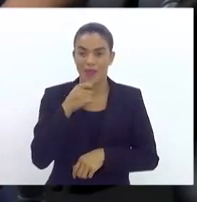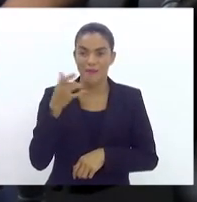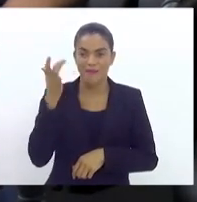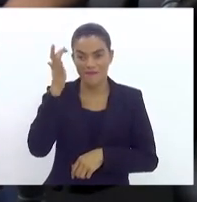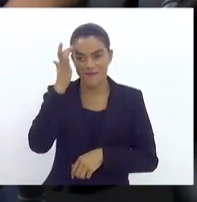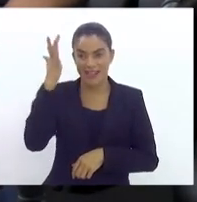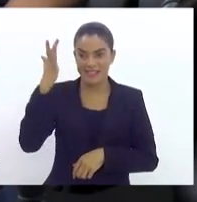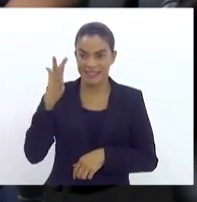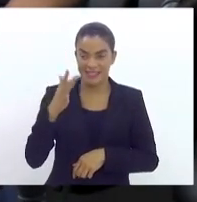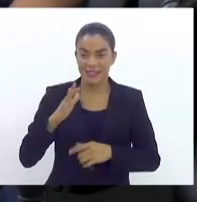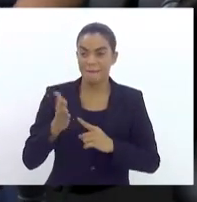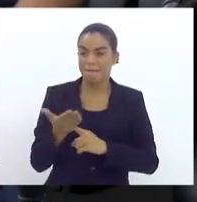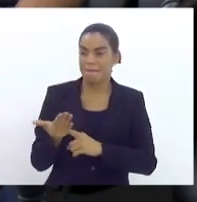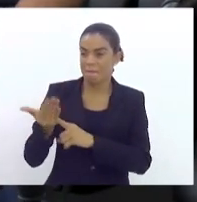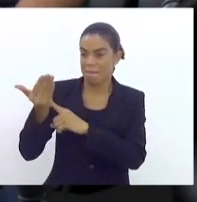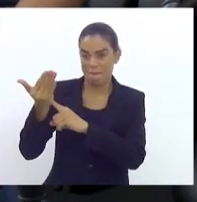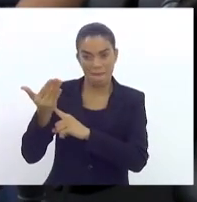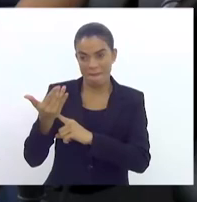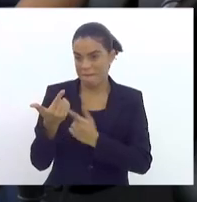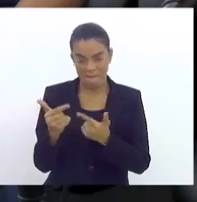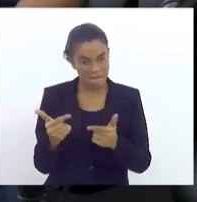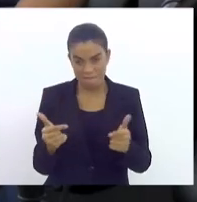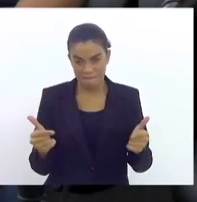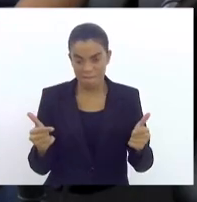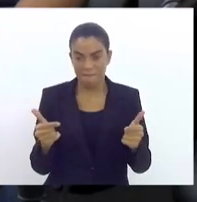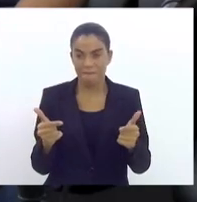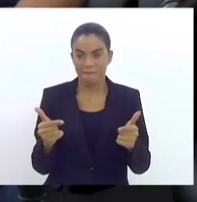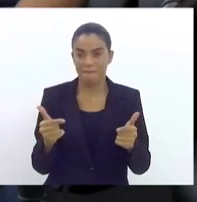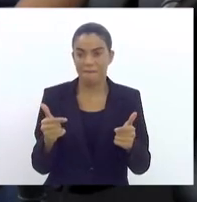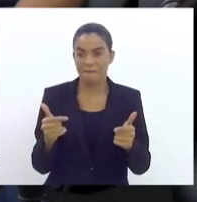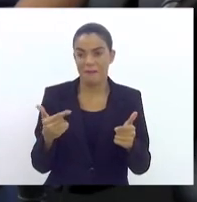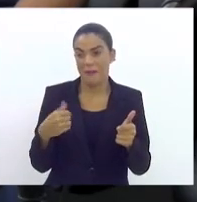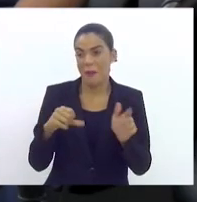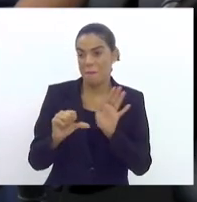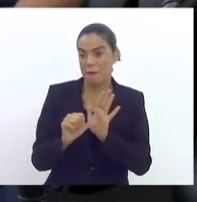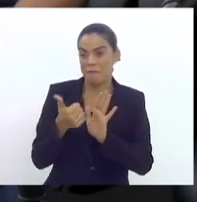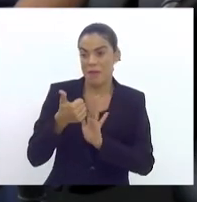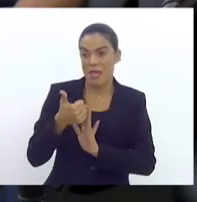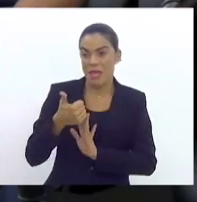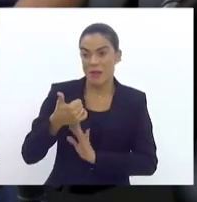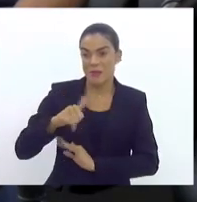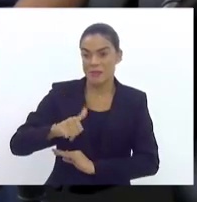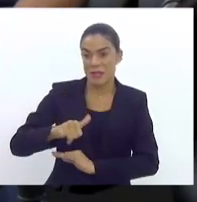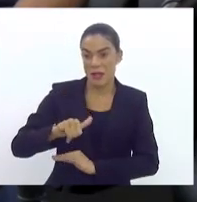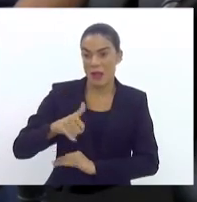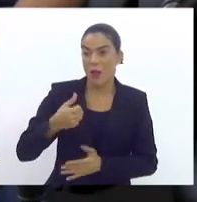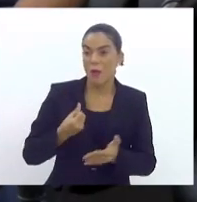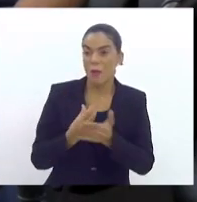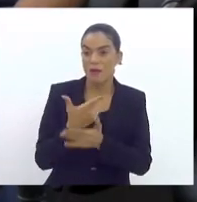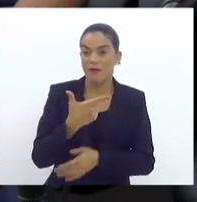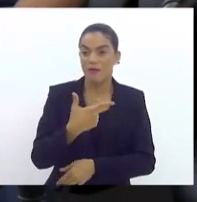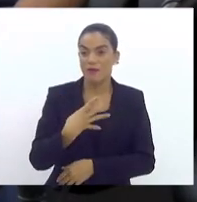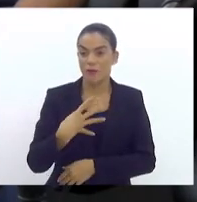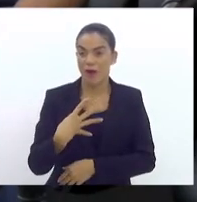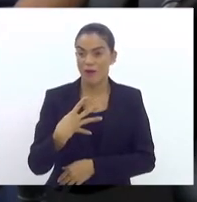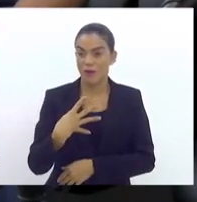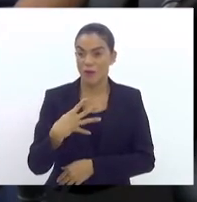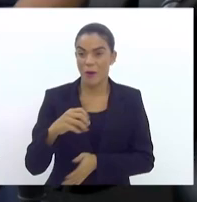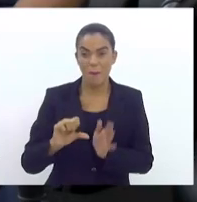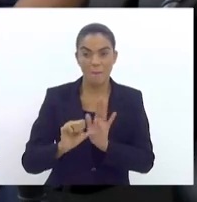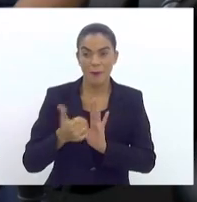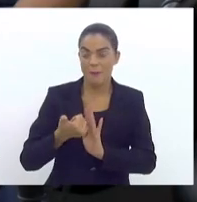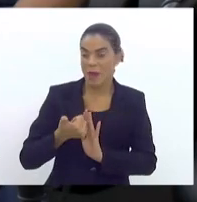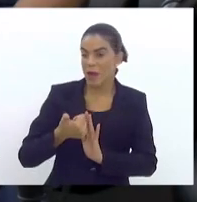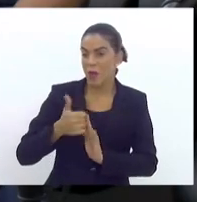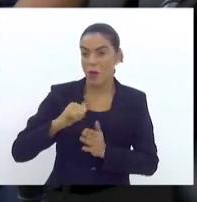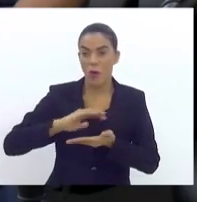com a tecnologia também não esse meu primeiro celular digo isso comprei com 24 anos de idade é meu primeiro computador com